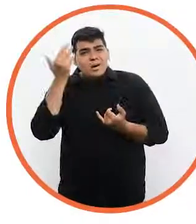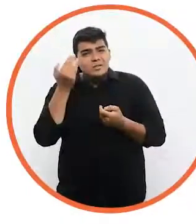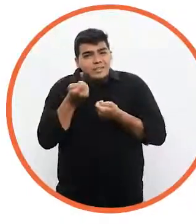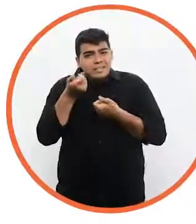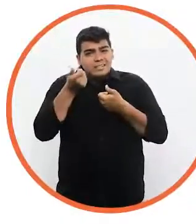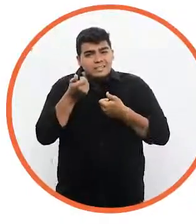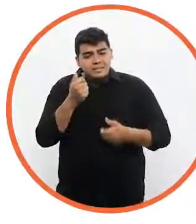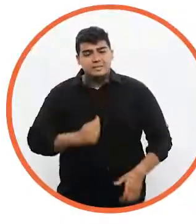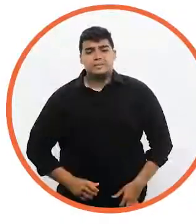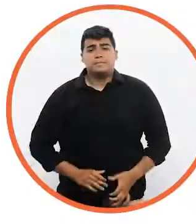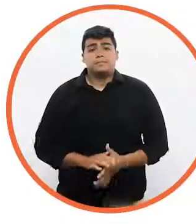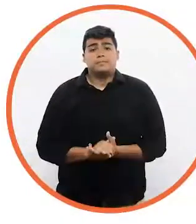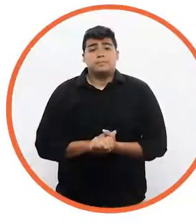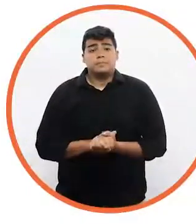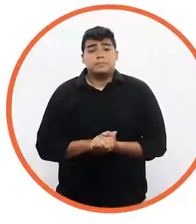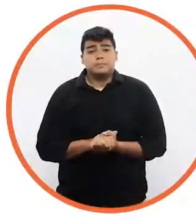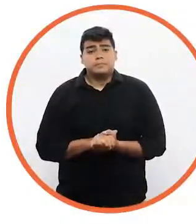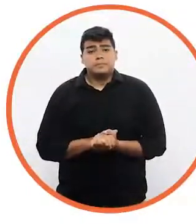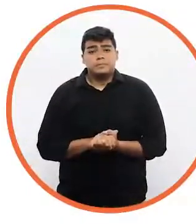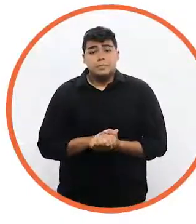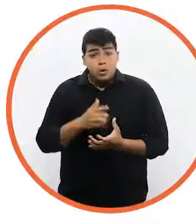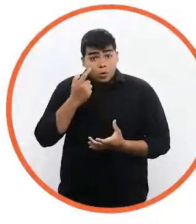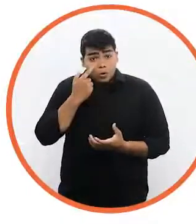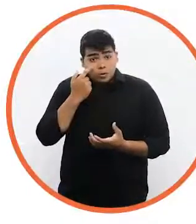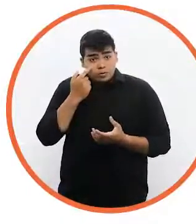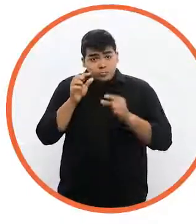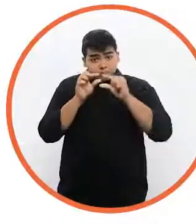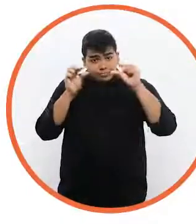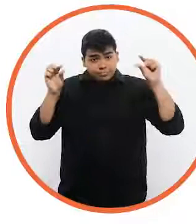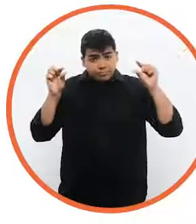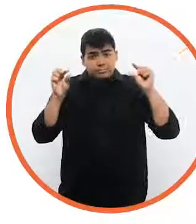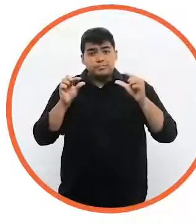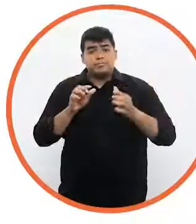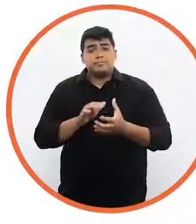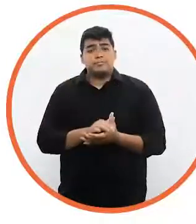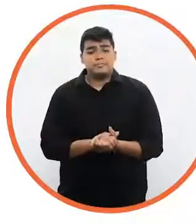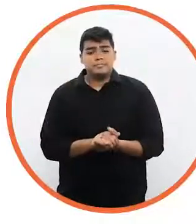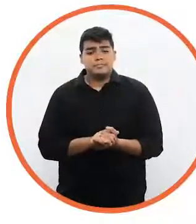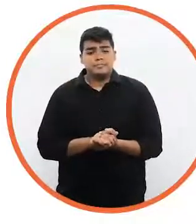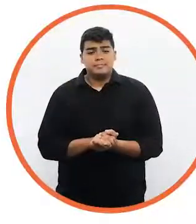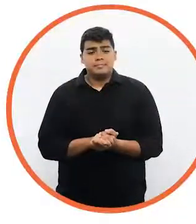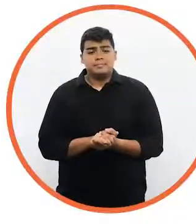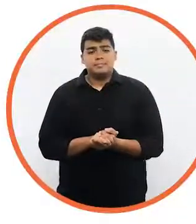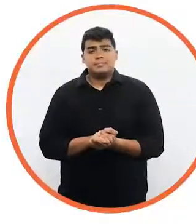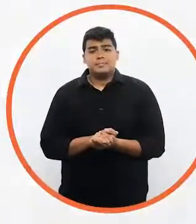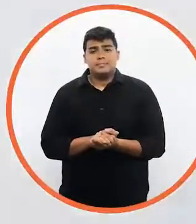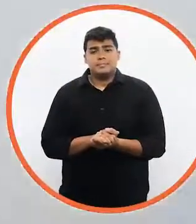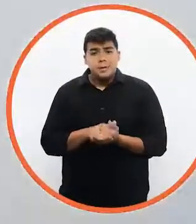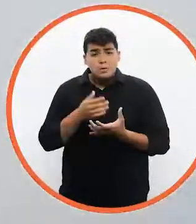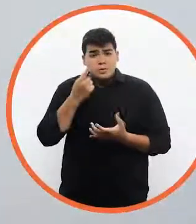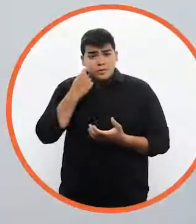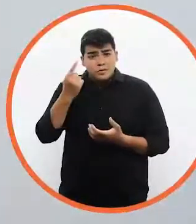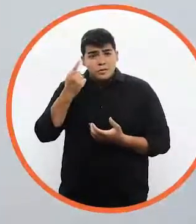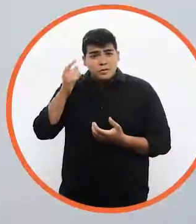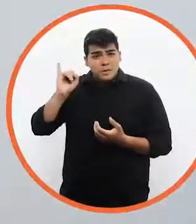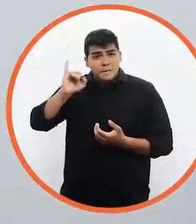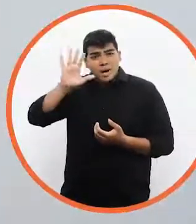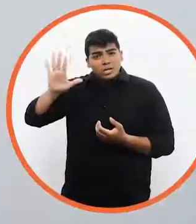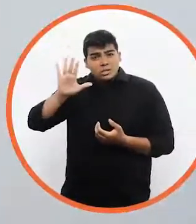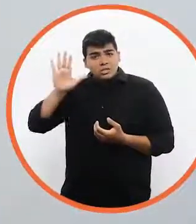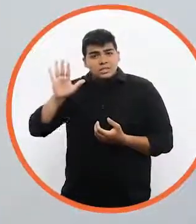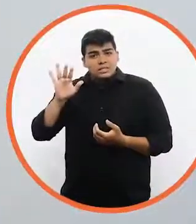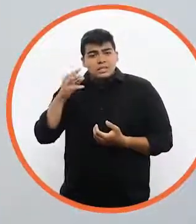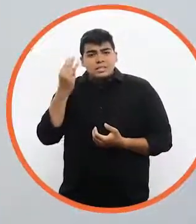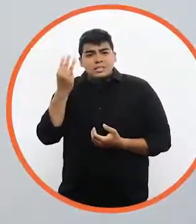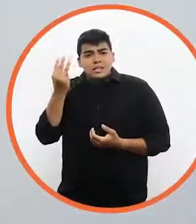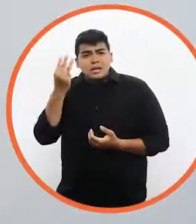Olha essa frase. ¿Crees que esos animales son cachorros? Você olha para essa imagem, você vê 3